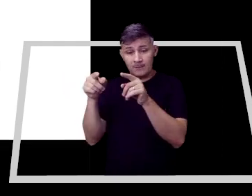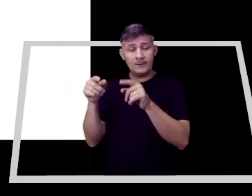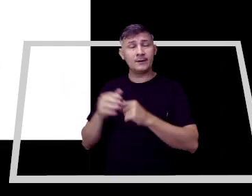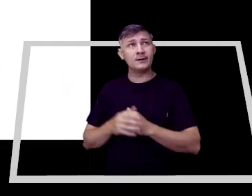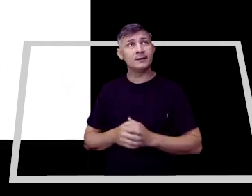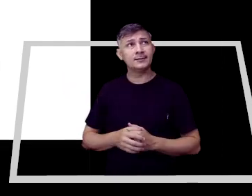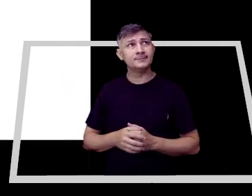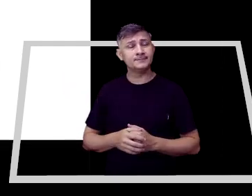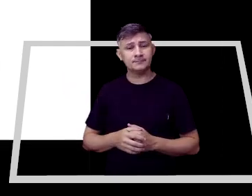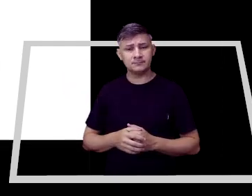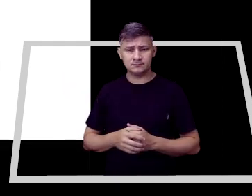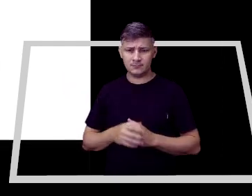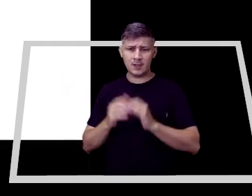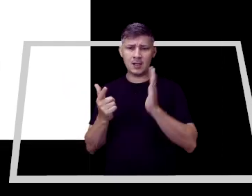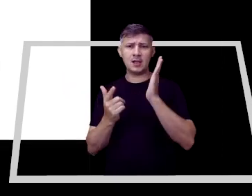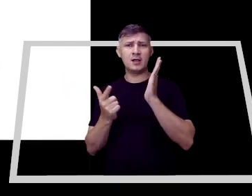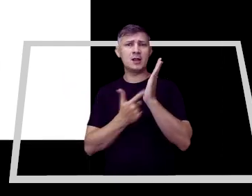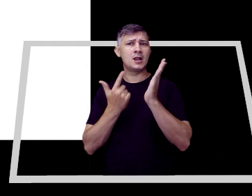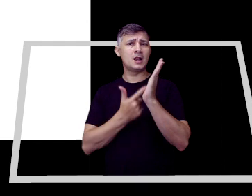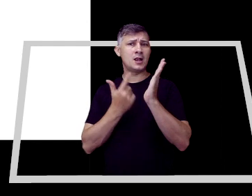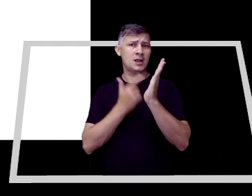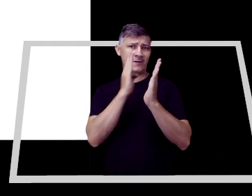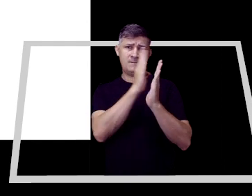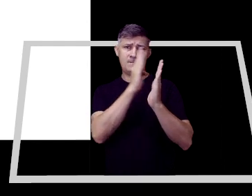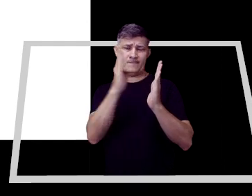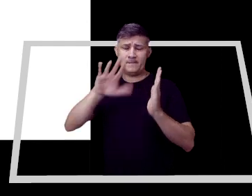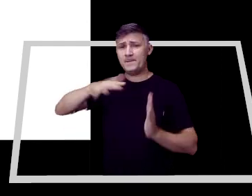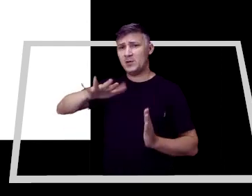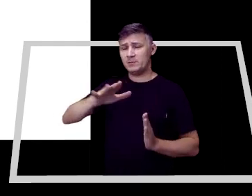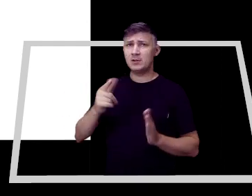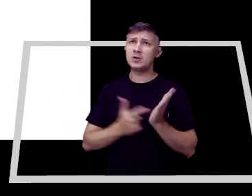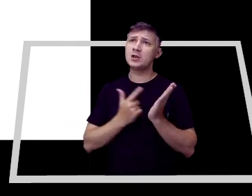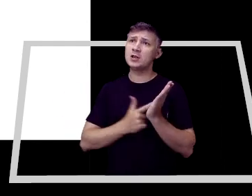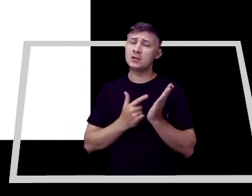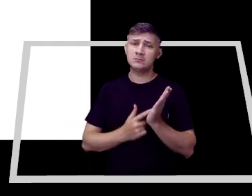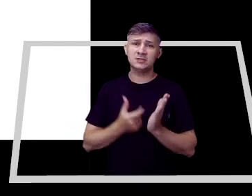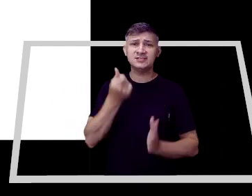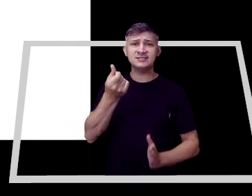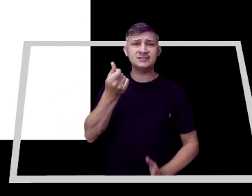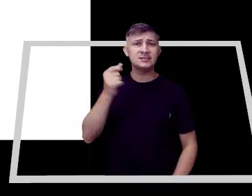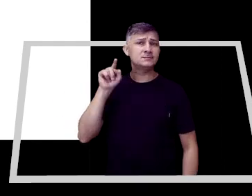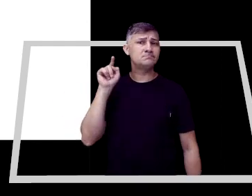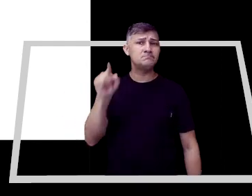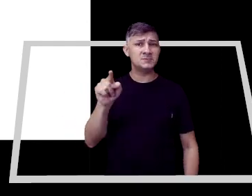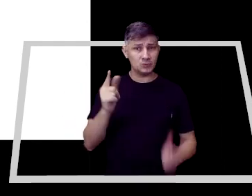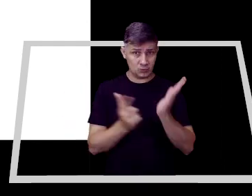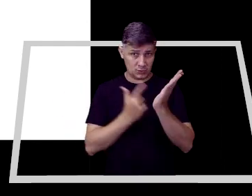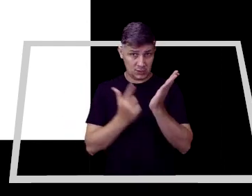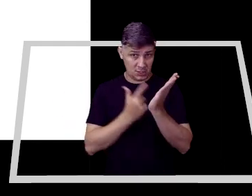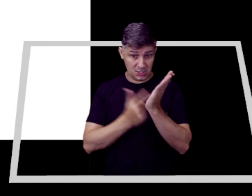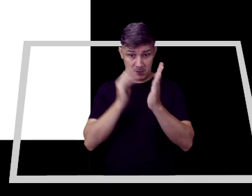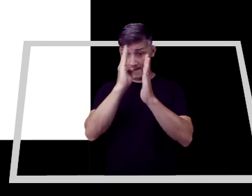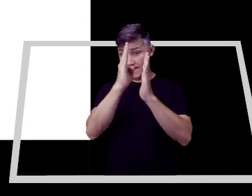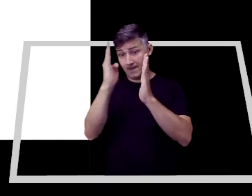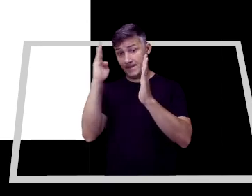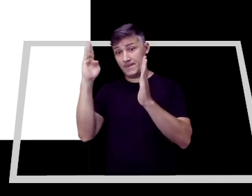um conjunto de livros, uma biblioteca desse casal de aproximadamente 6 mil volumes. A ideia era